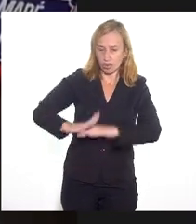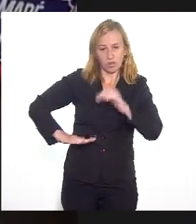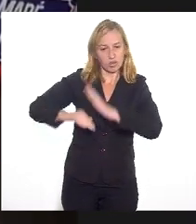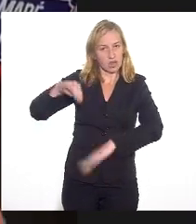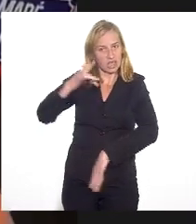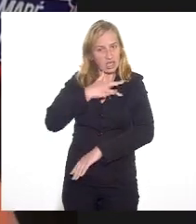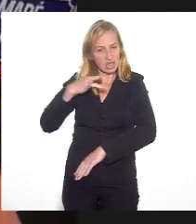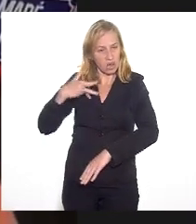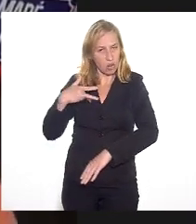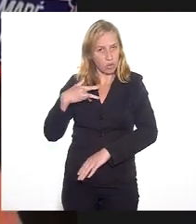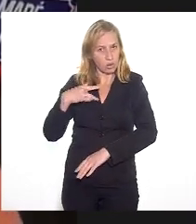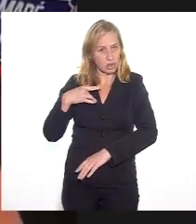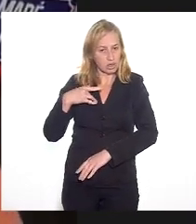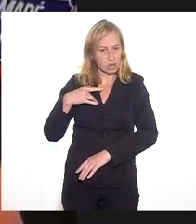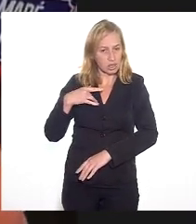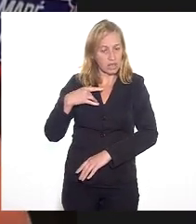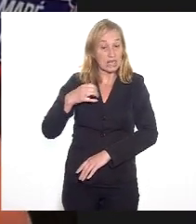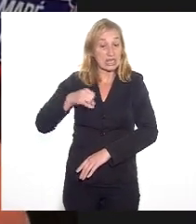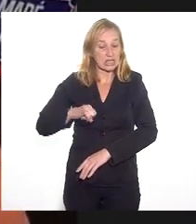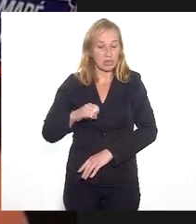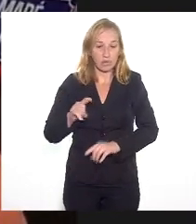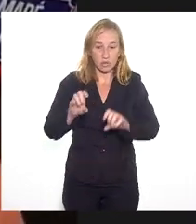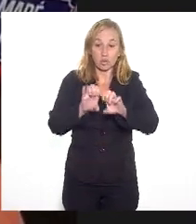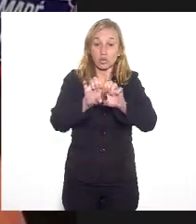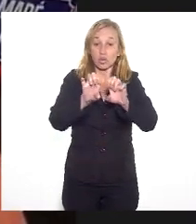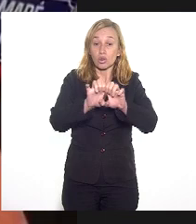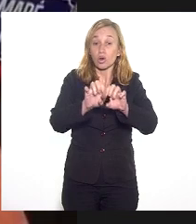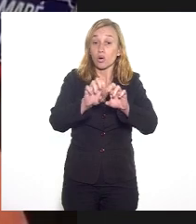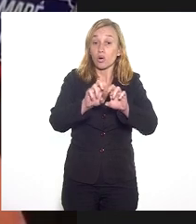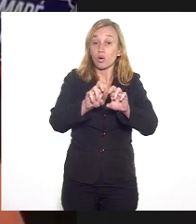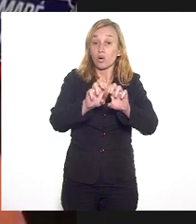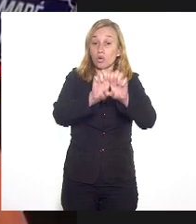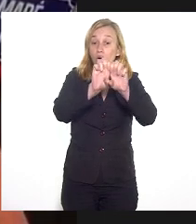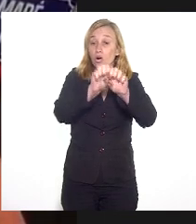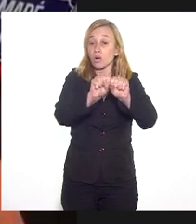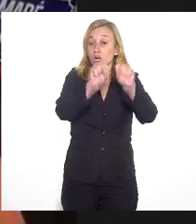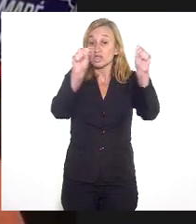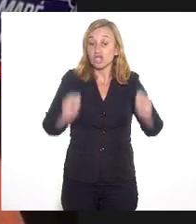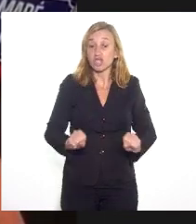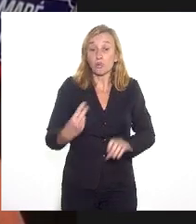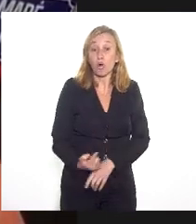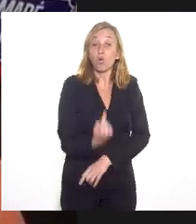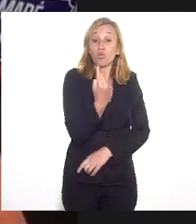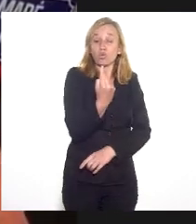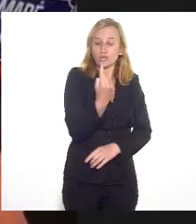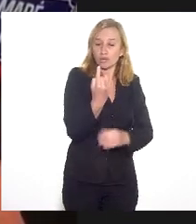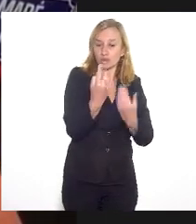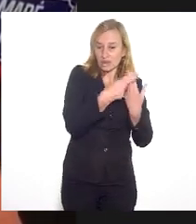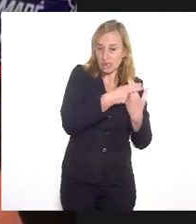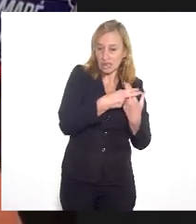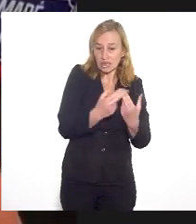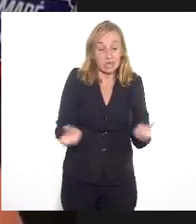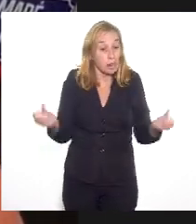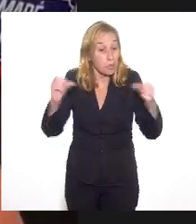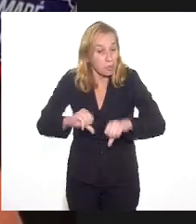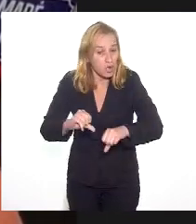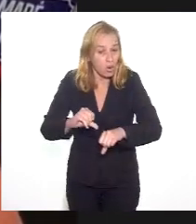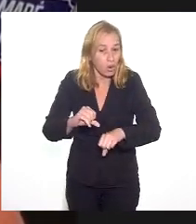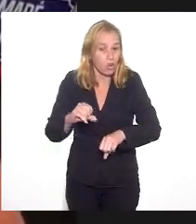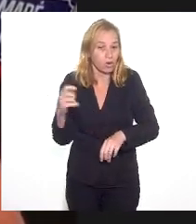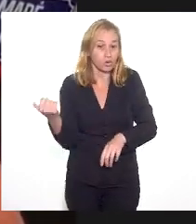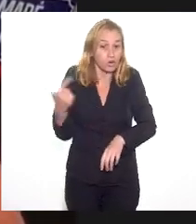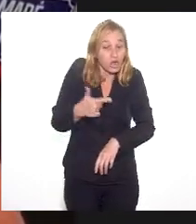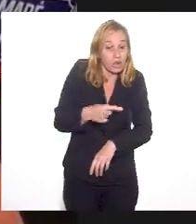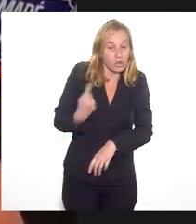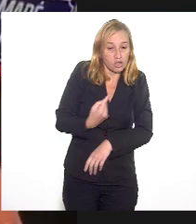presidente, se não fosse o Sistema Único de Saúde, teríamos uma tragédia maior do que essa que todos nós já